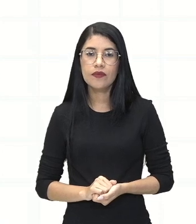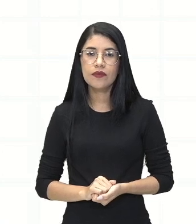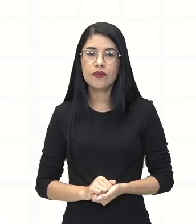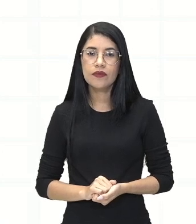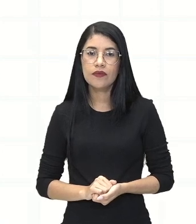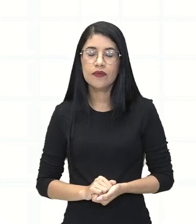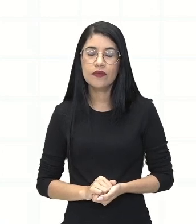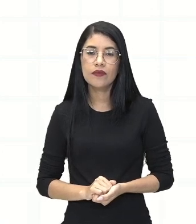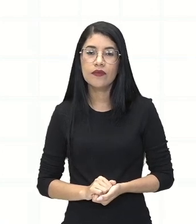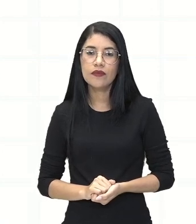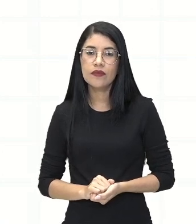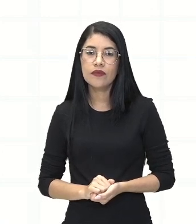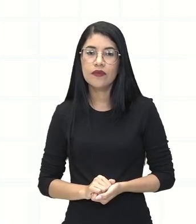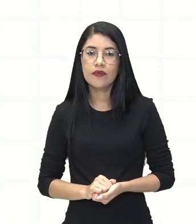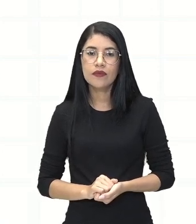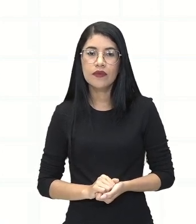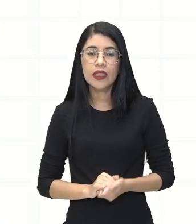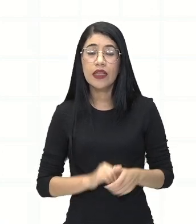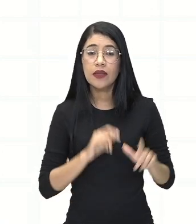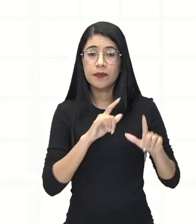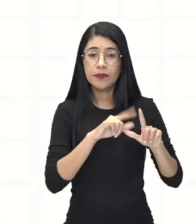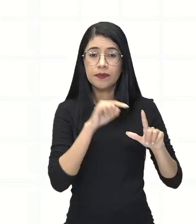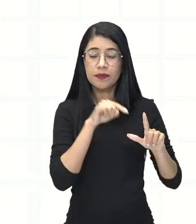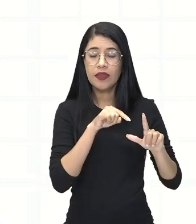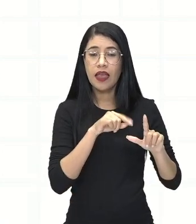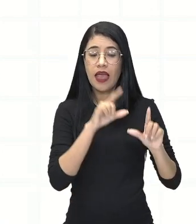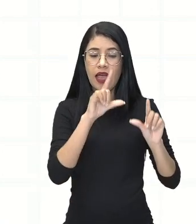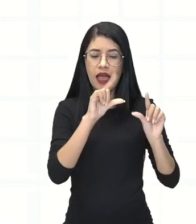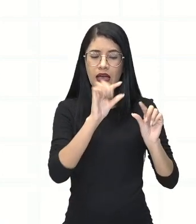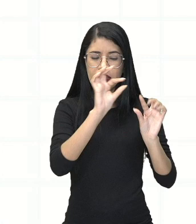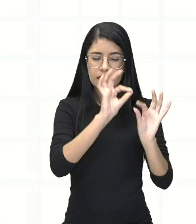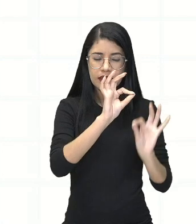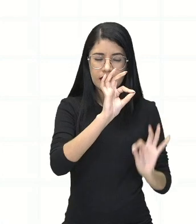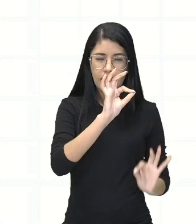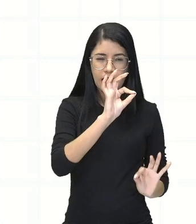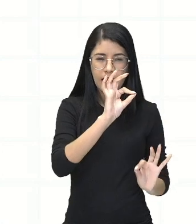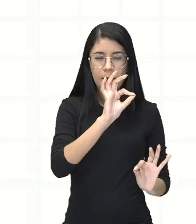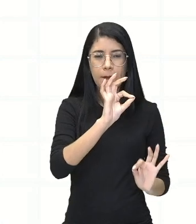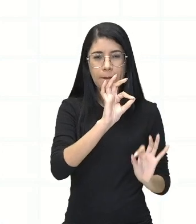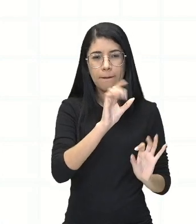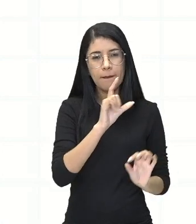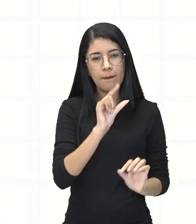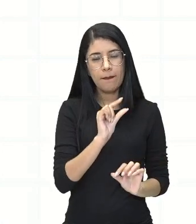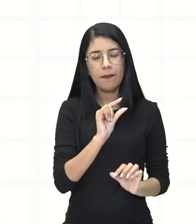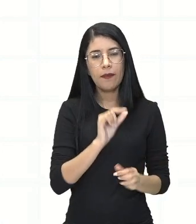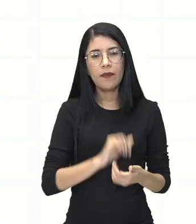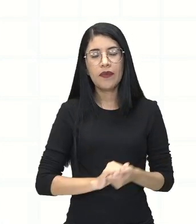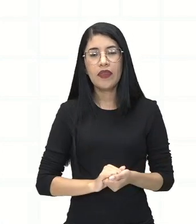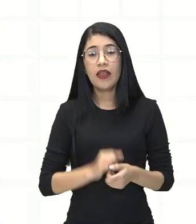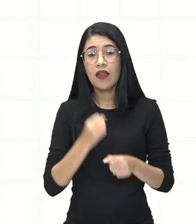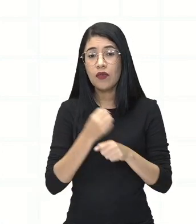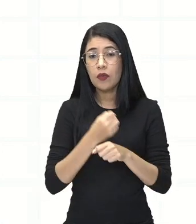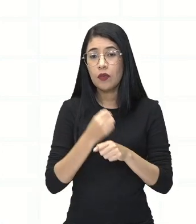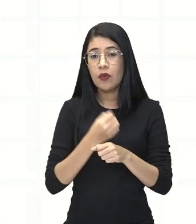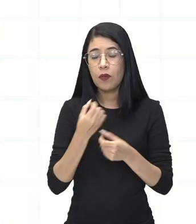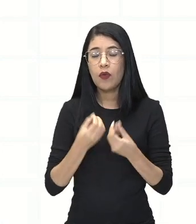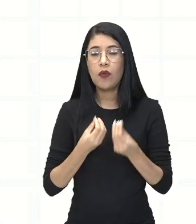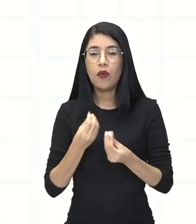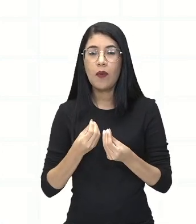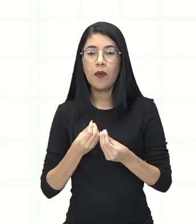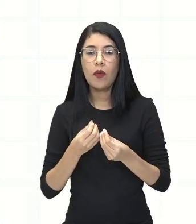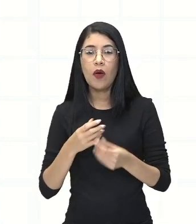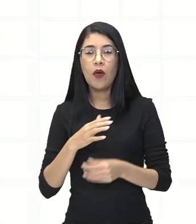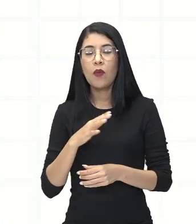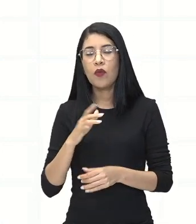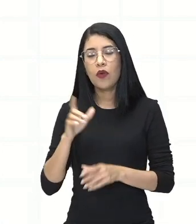Miquerinos, tá? Então, essa pirâmide de Miquerinos é a menor desse grupo de 3 pirâmides e sua construção foi feita para abrigar o corpo sepultado